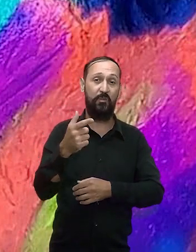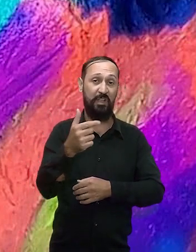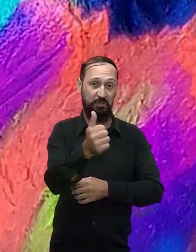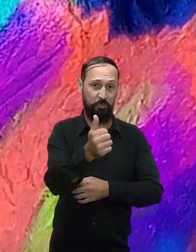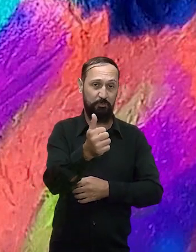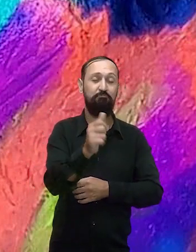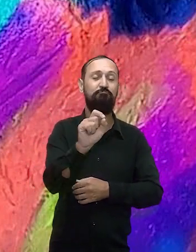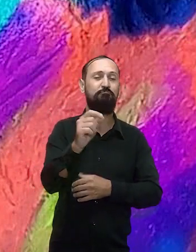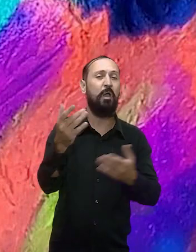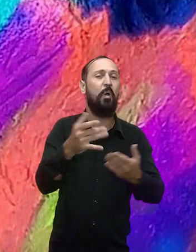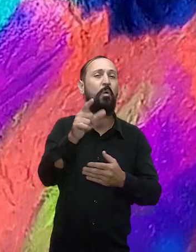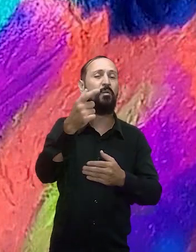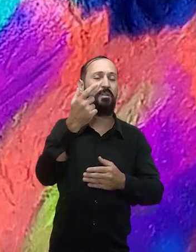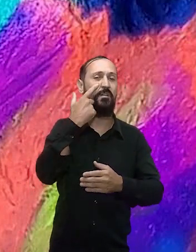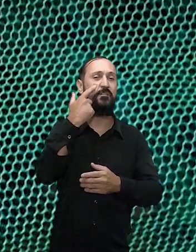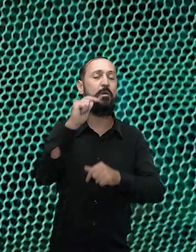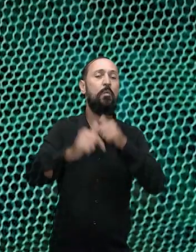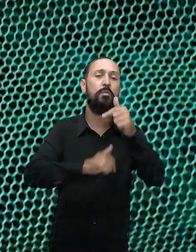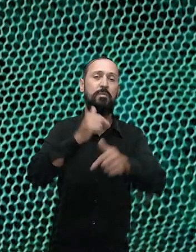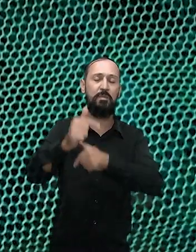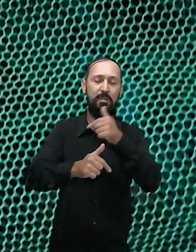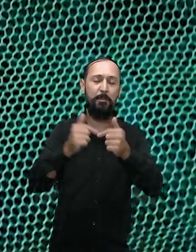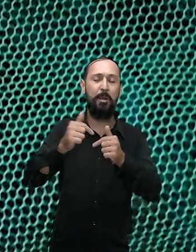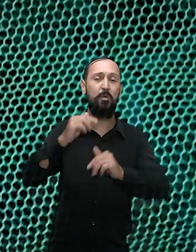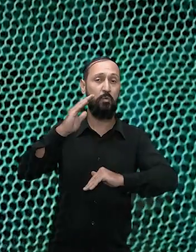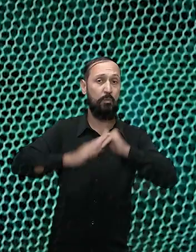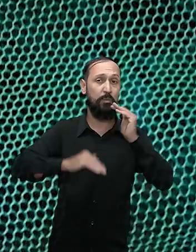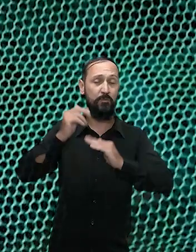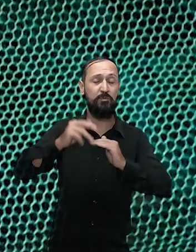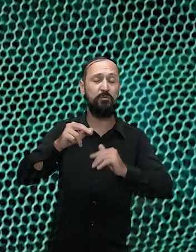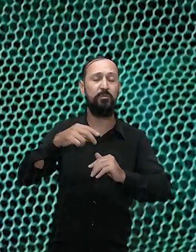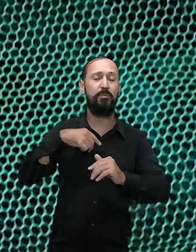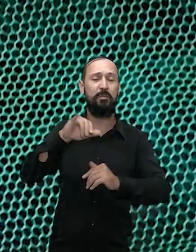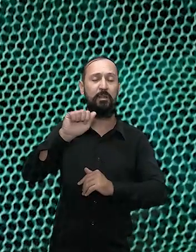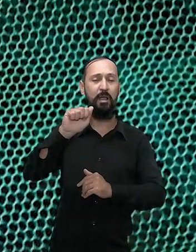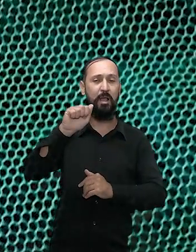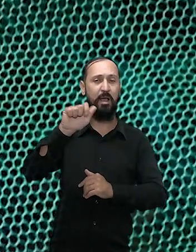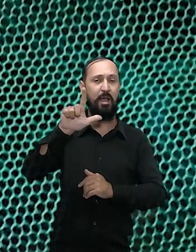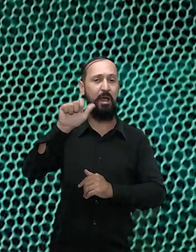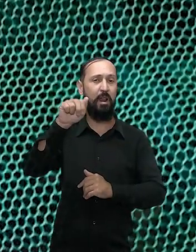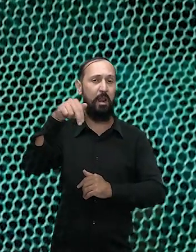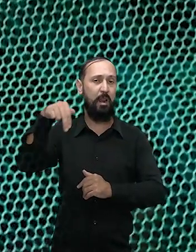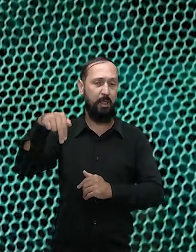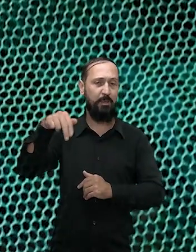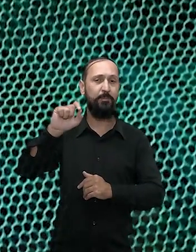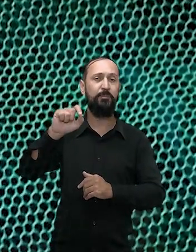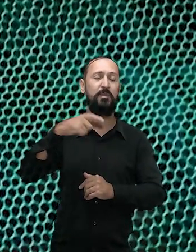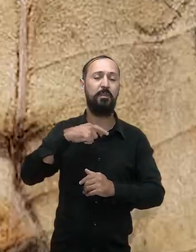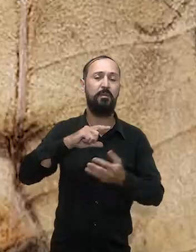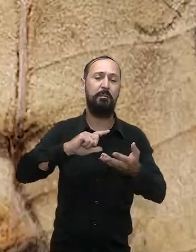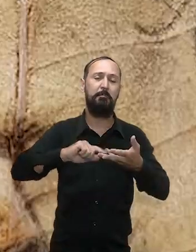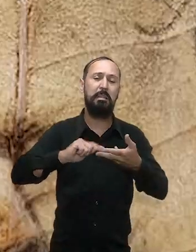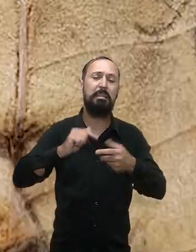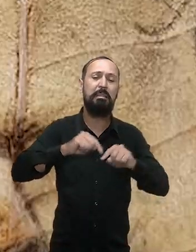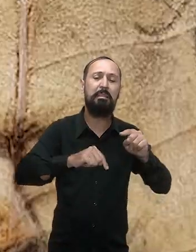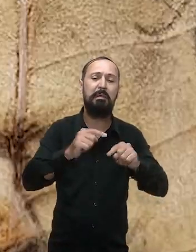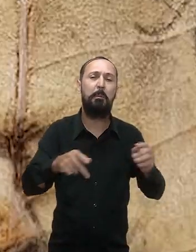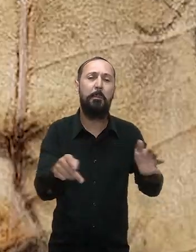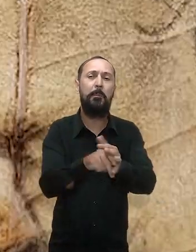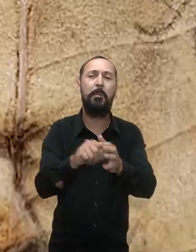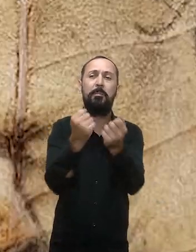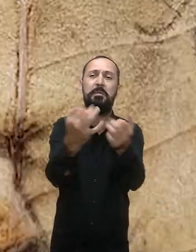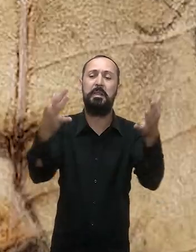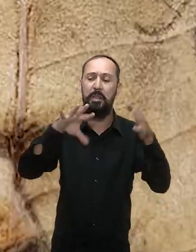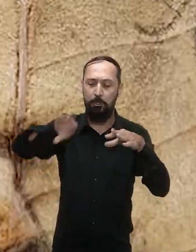em 2021, agora você confere o trabalho do artista visual Alain Vilar, que utiliza itens da